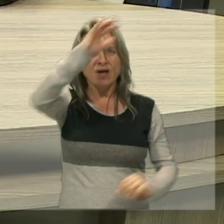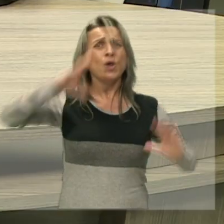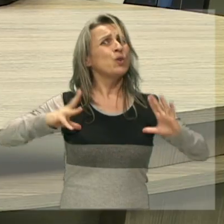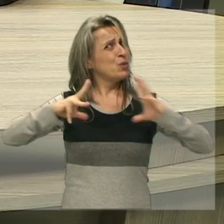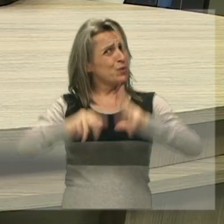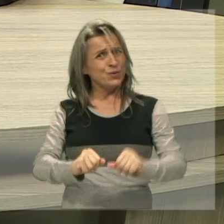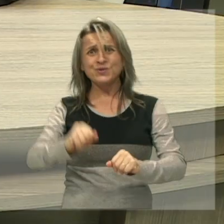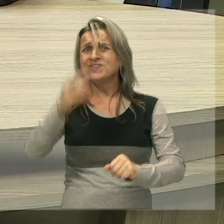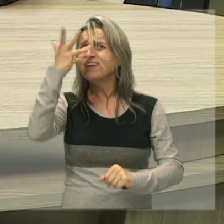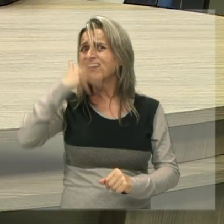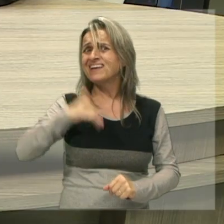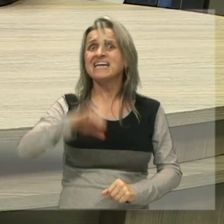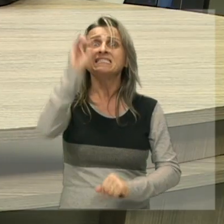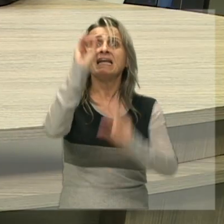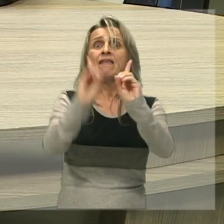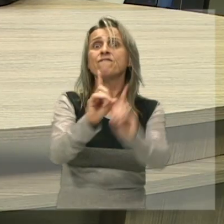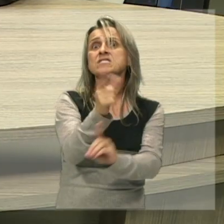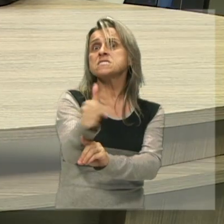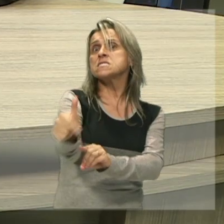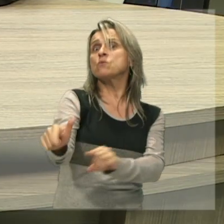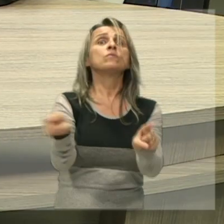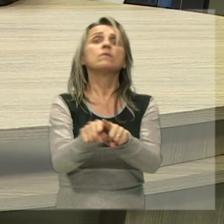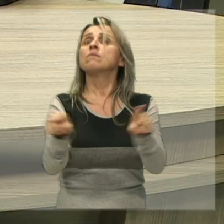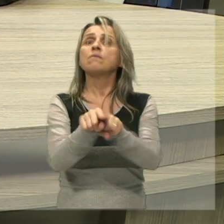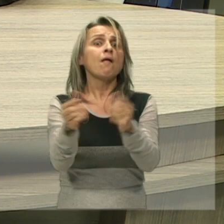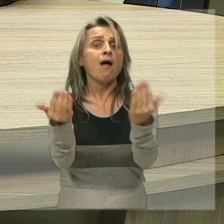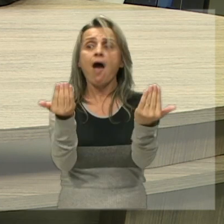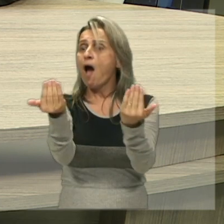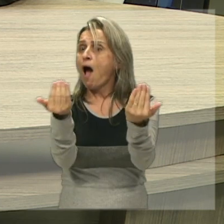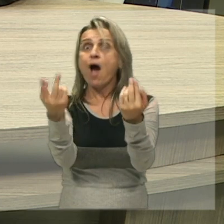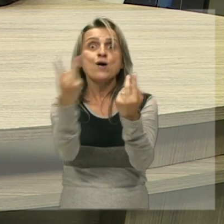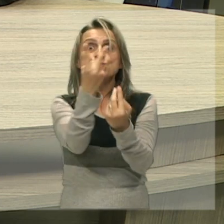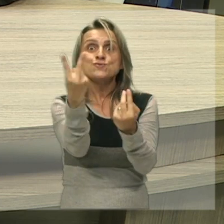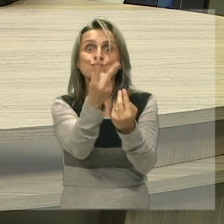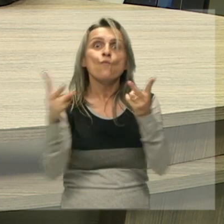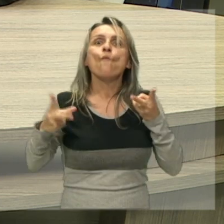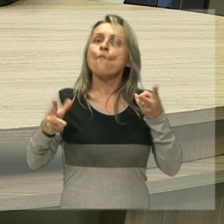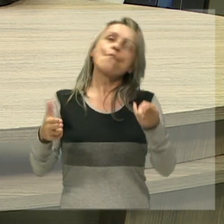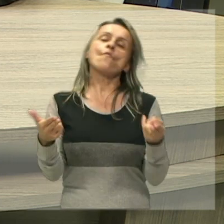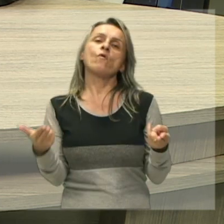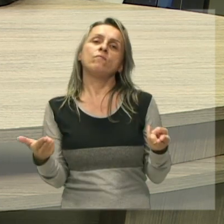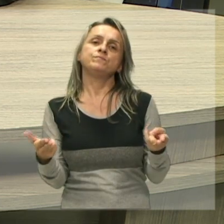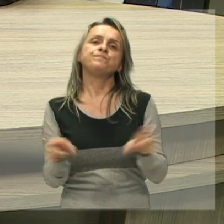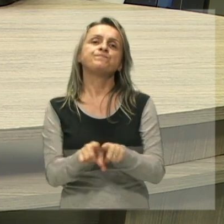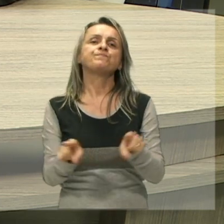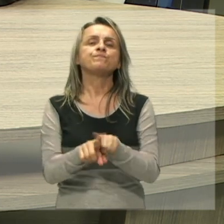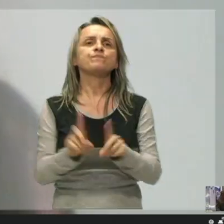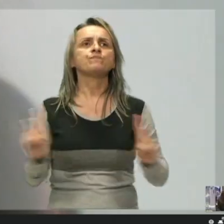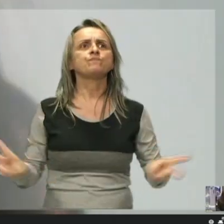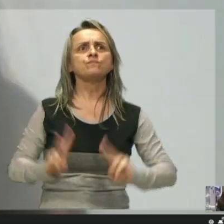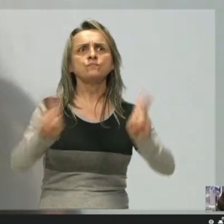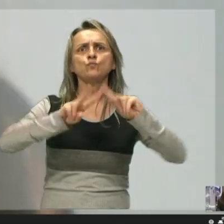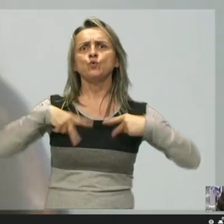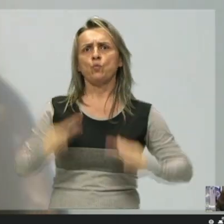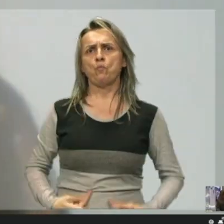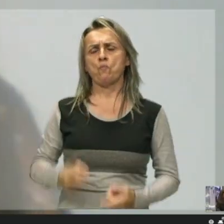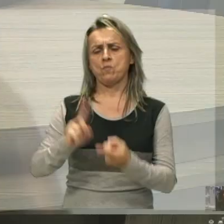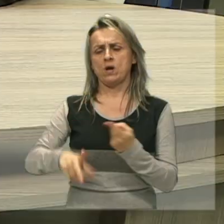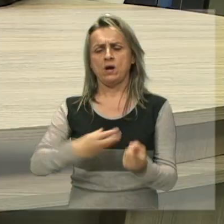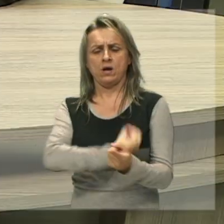sem deficiência vai aprender também coisas muito importantes, são aqueles valores humanos, né? Da convivência, da